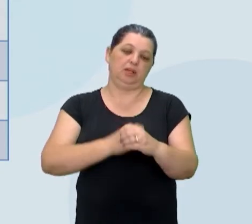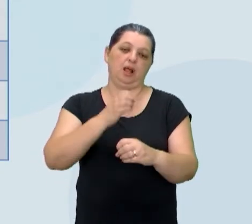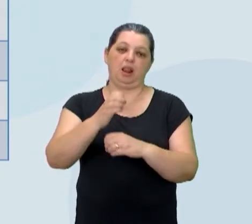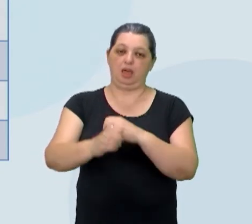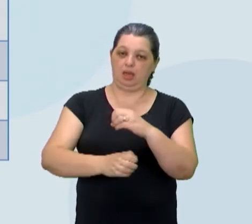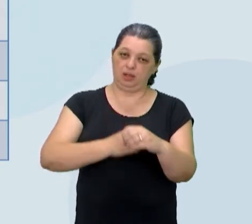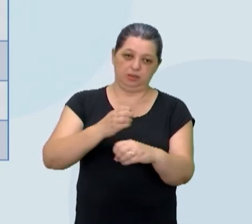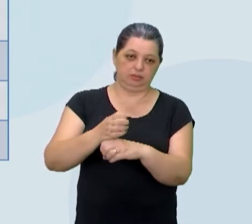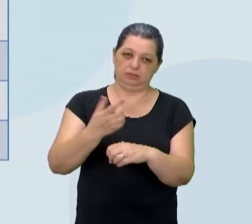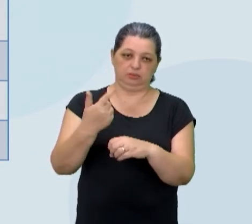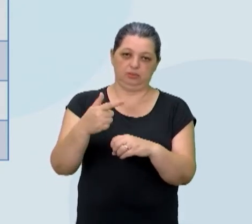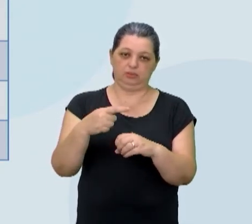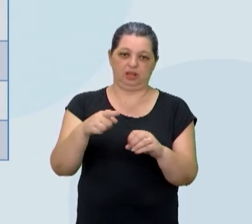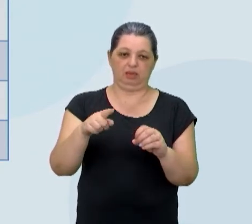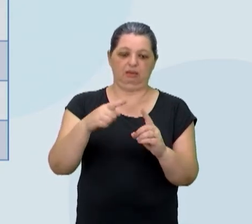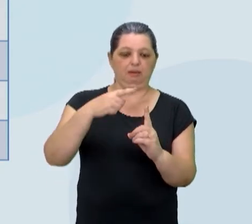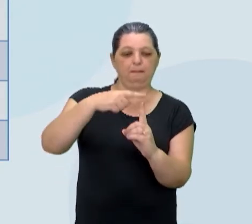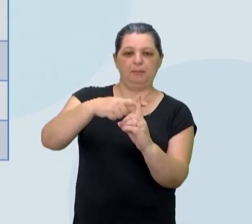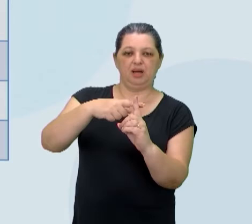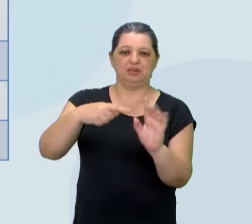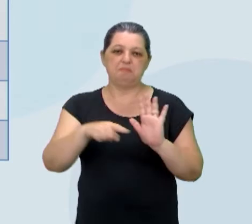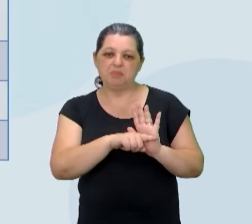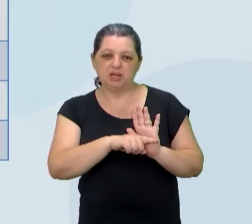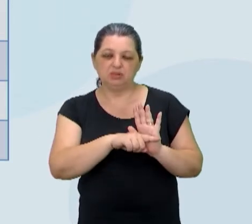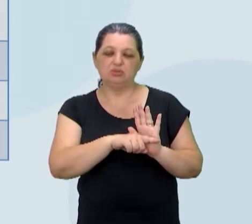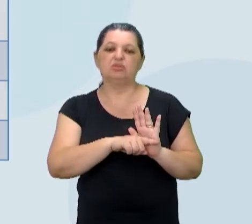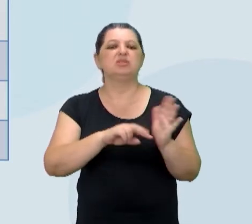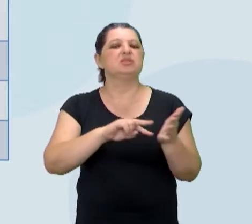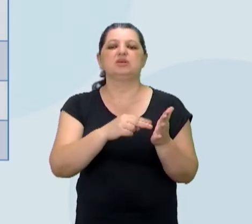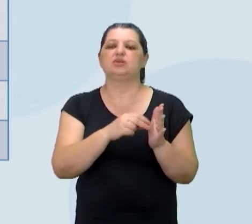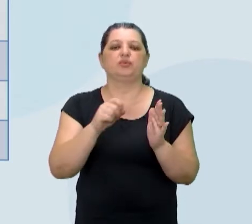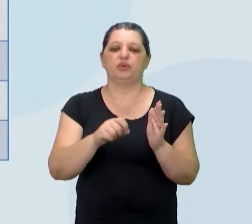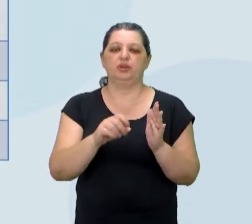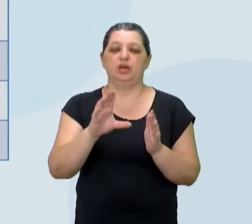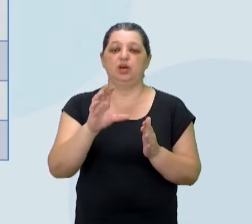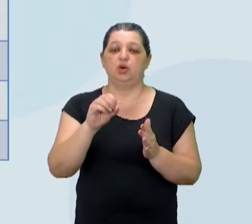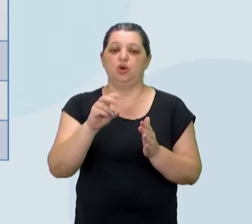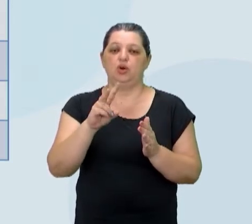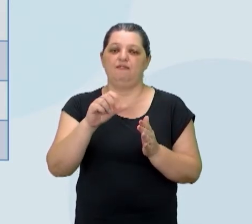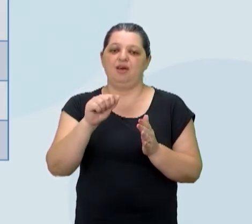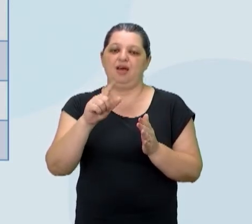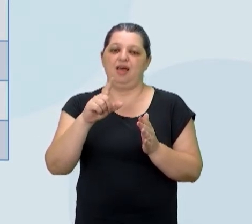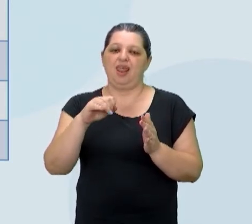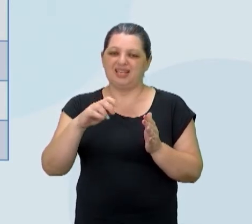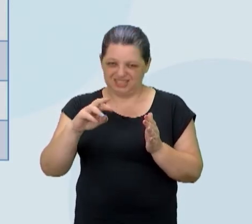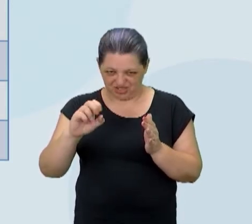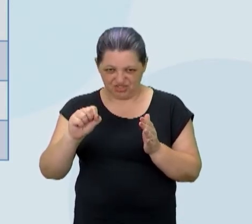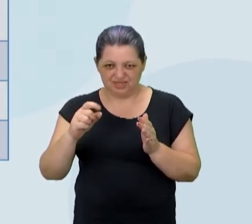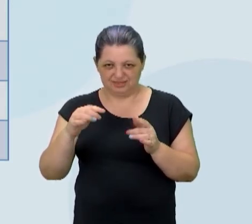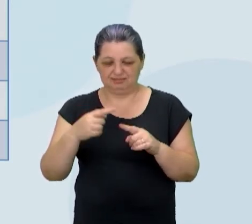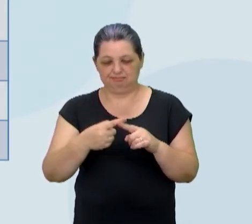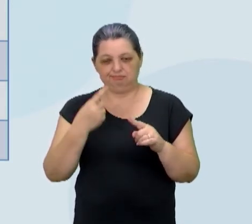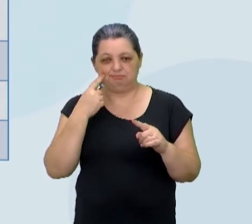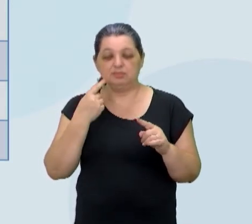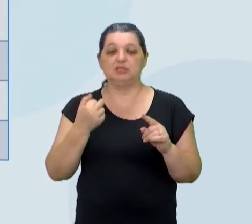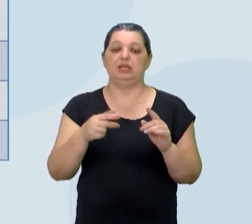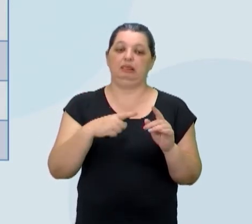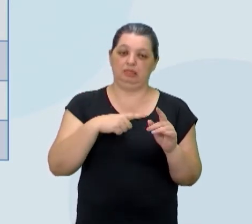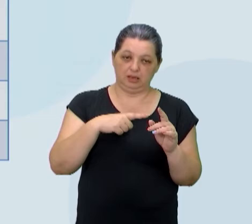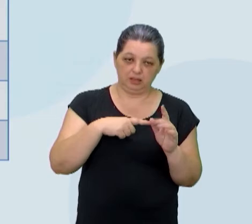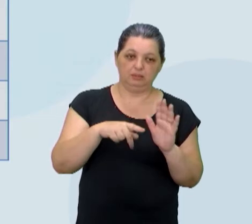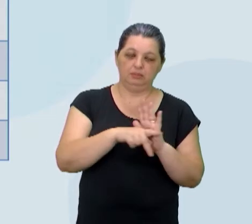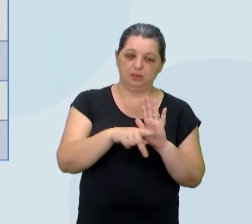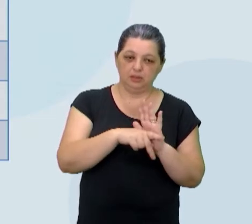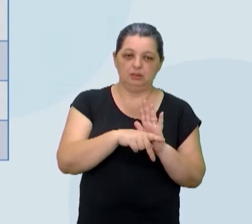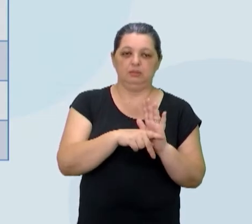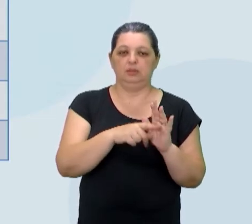ele não tem o sinalzinho de mais e menos, eu estou falando de uma ligação covalente. Se ele estiver formando polo,